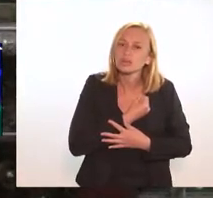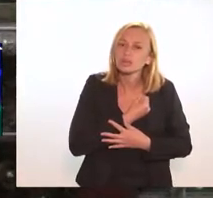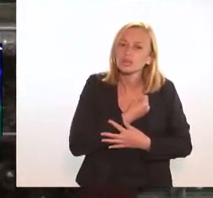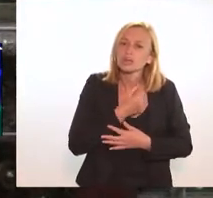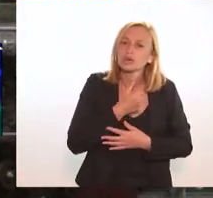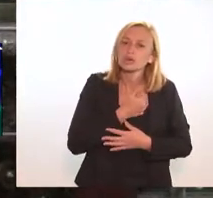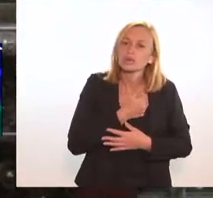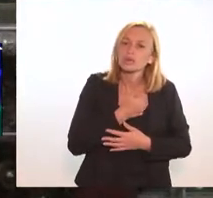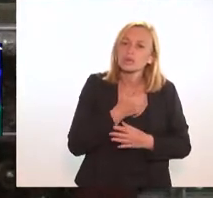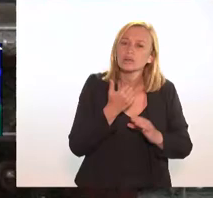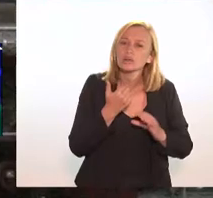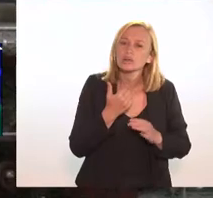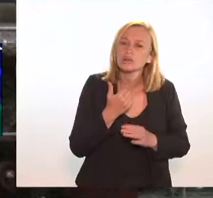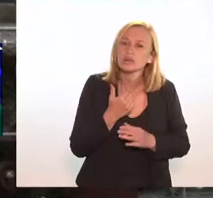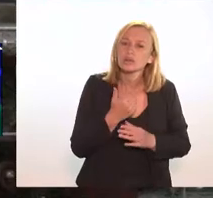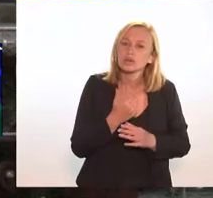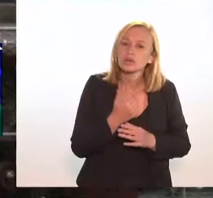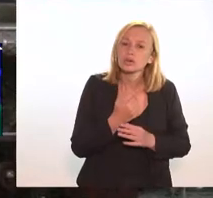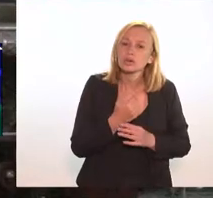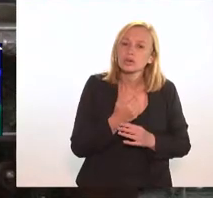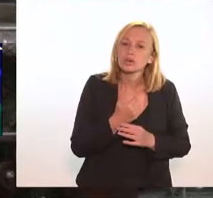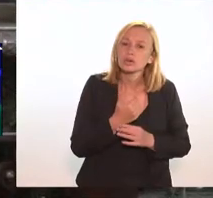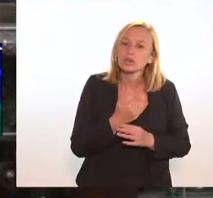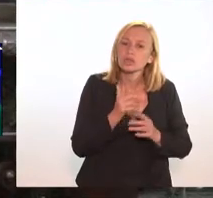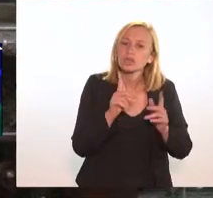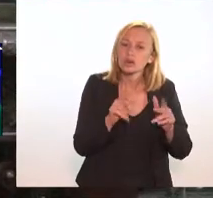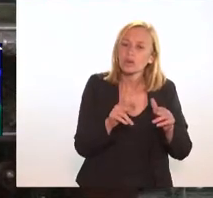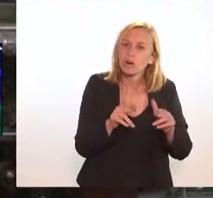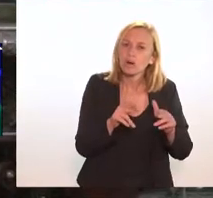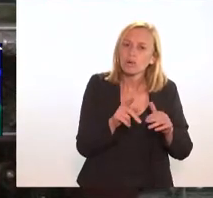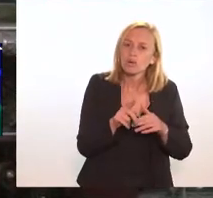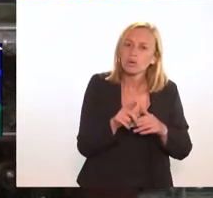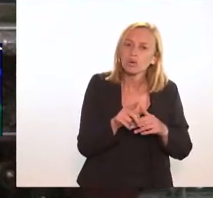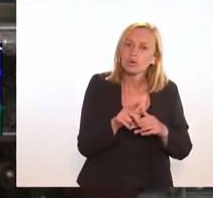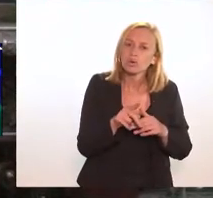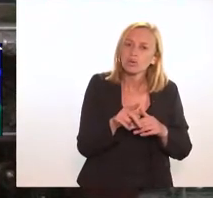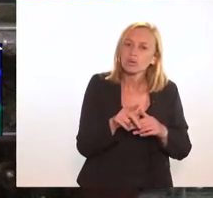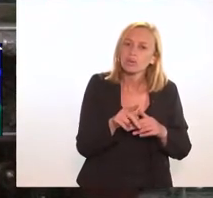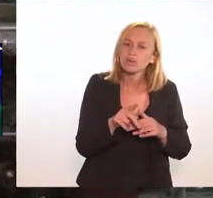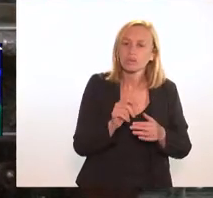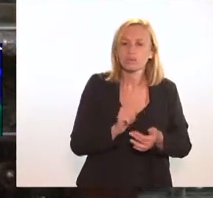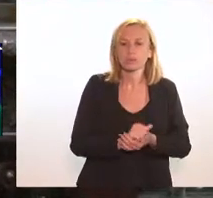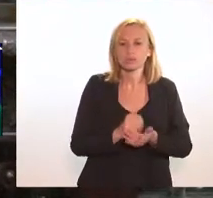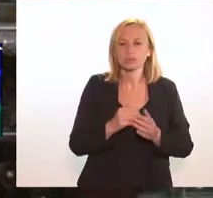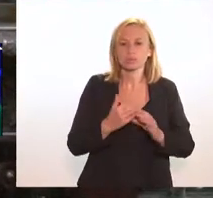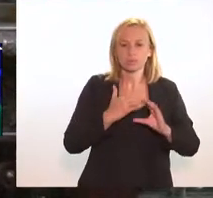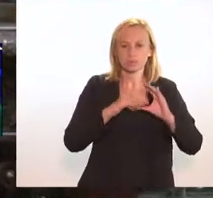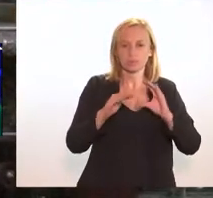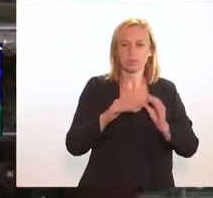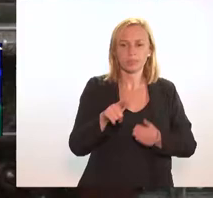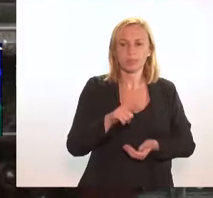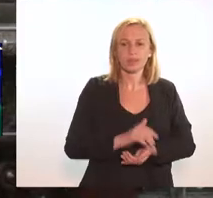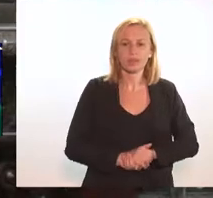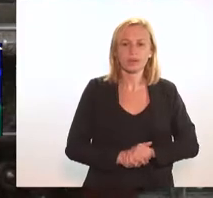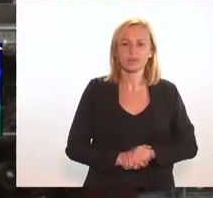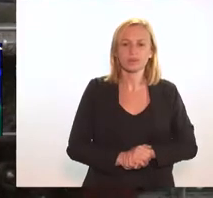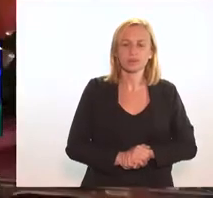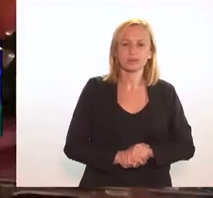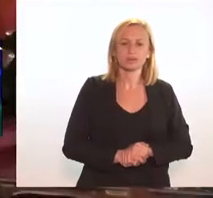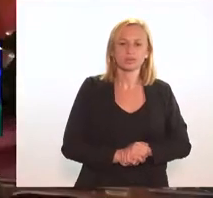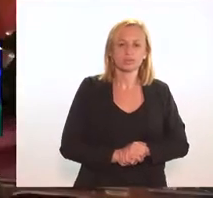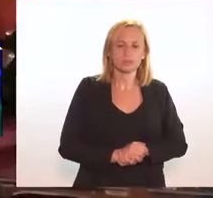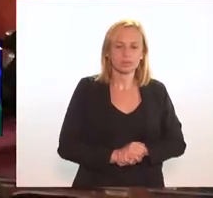Vou lhe mandar agora, um minutinho, presidente. É igual, é idêntico. Vossa Excelência não quer ser coautor desse? Prefere que mas